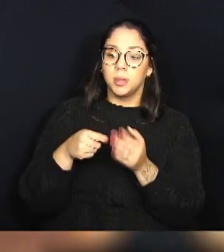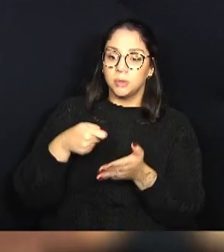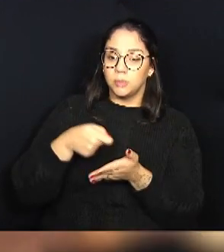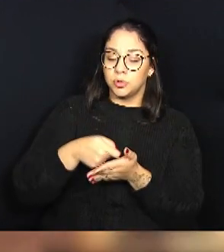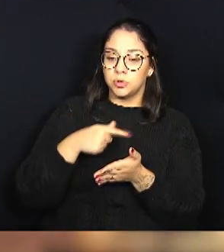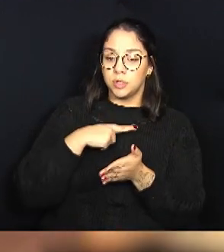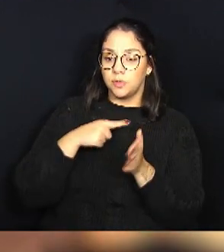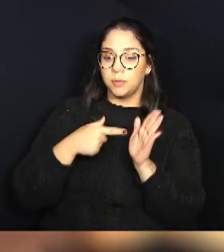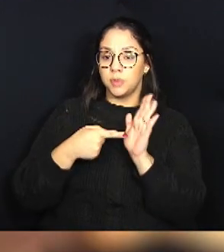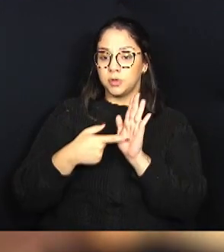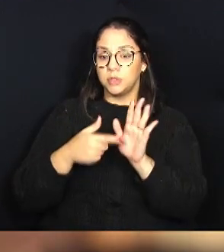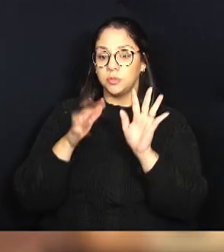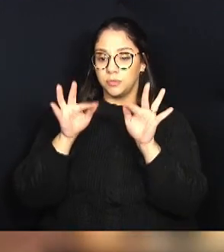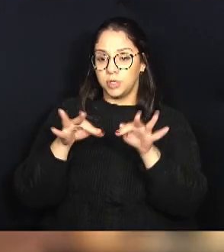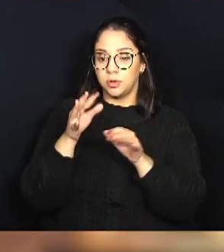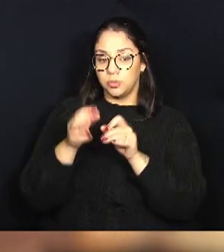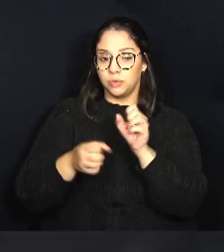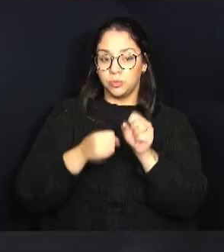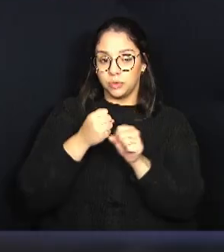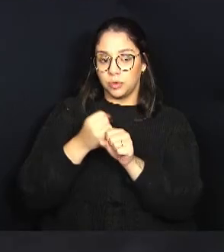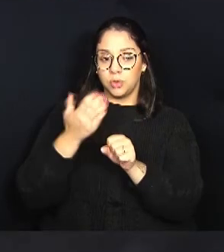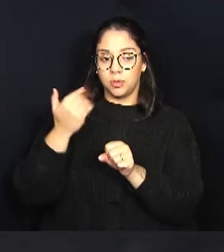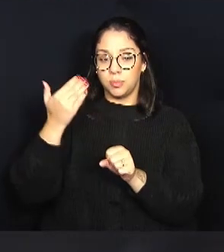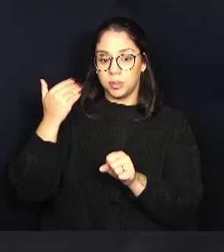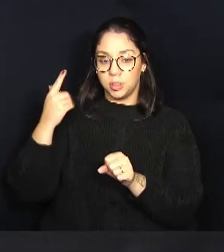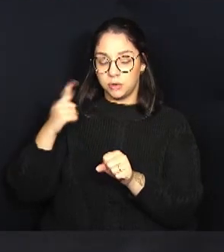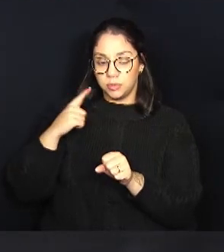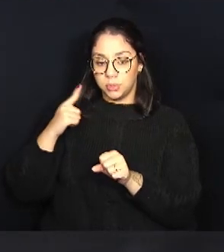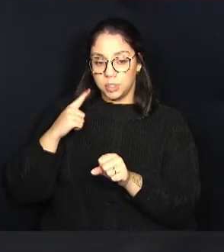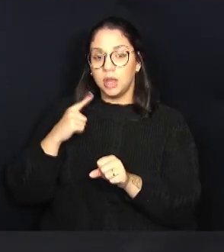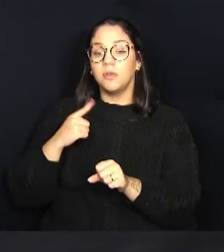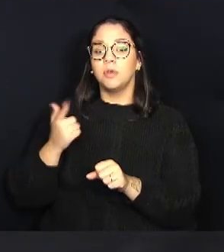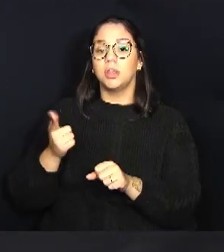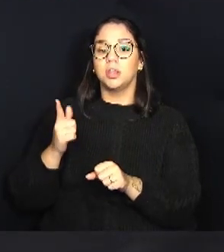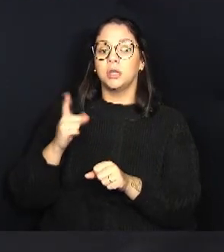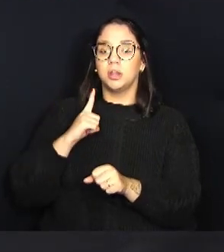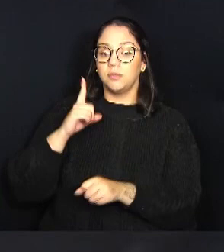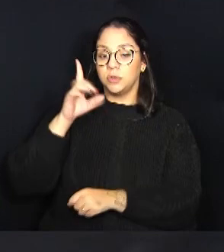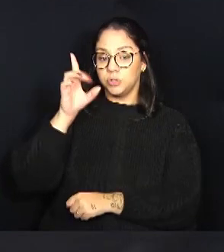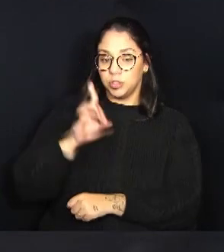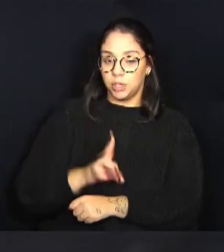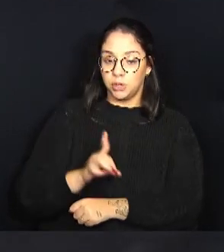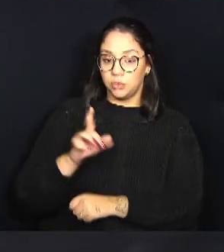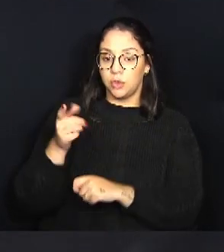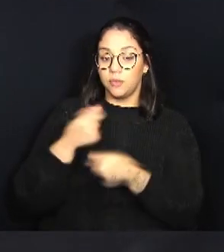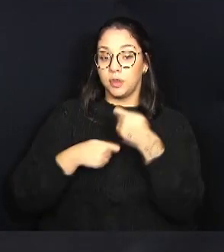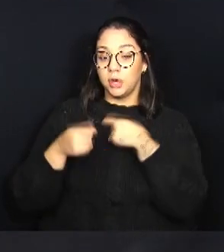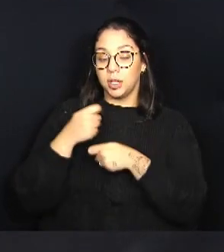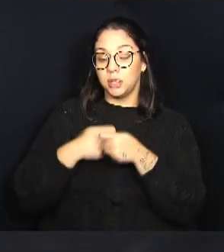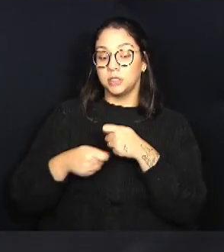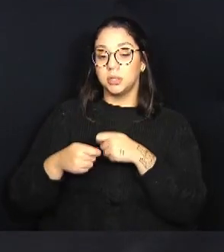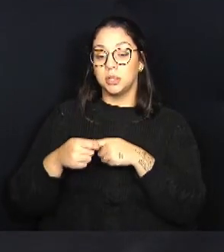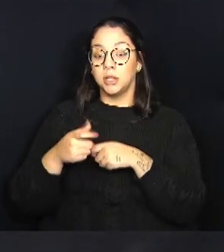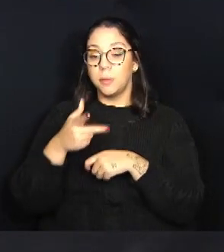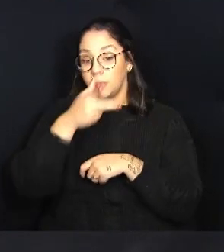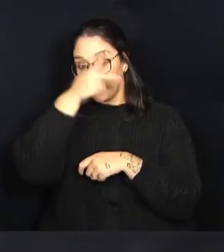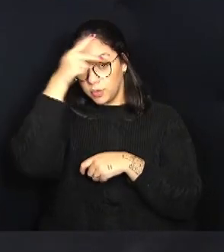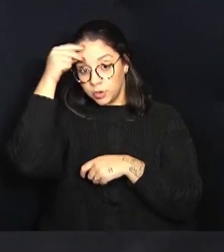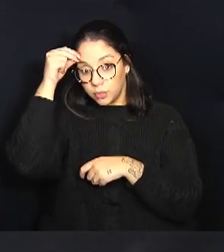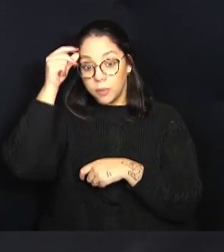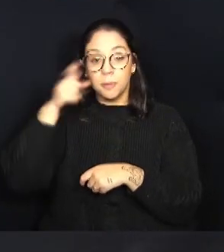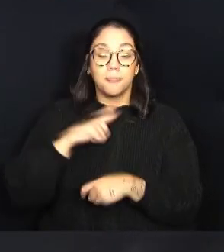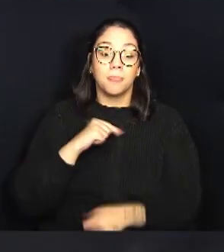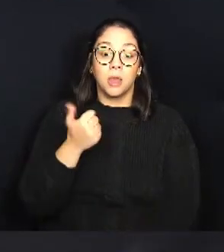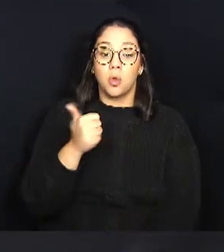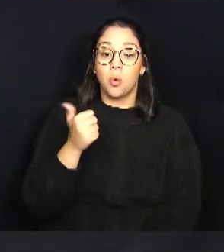ano passado no orçamento do Executivo e, de acordo com o diretor de Finanças da Prefeitura, um pouco mais de